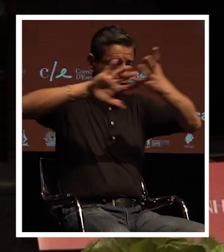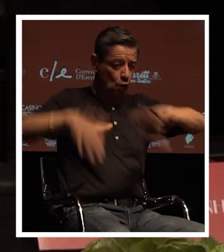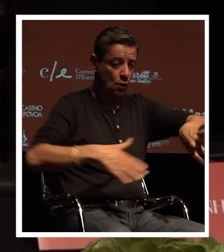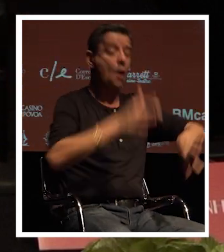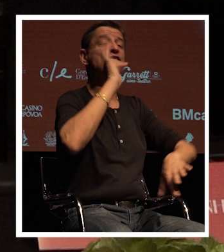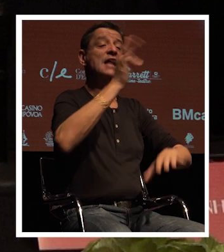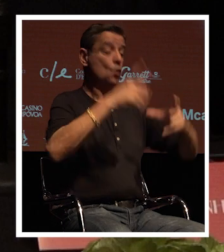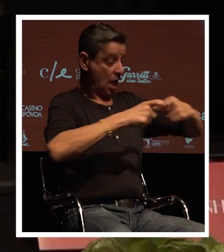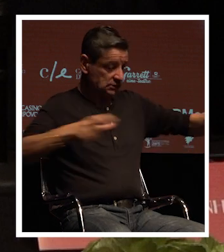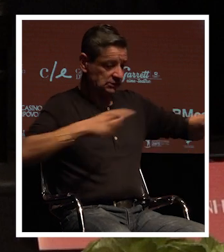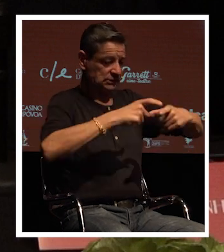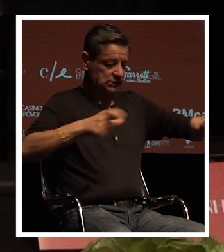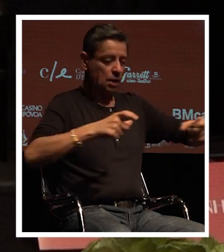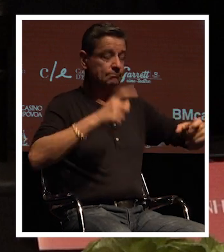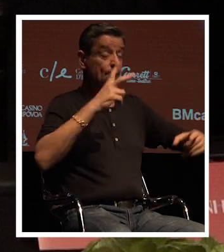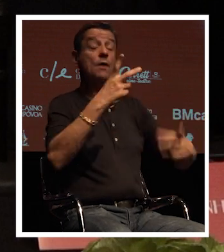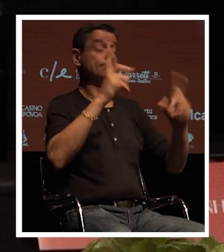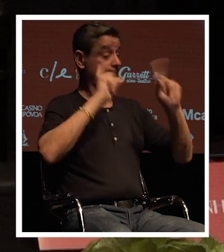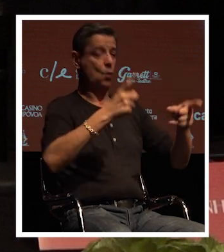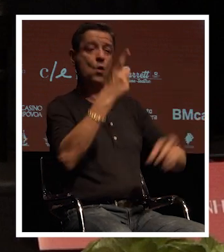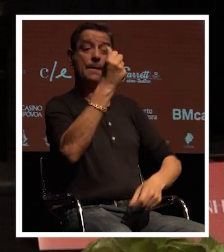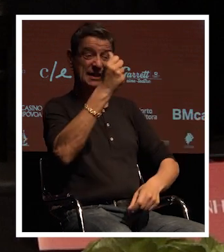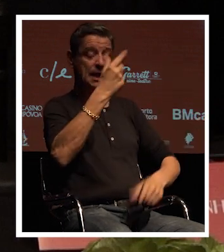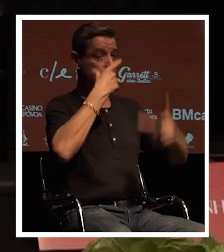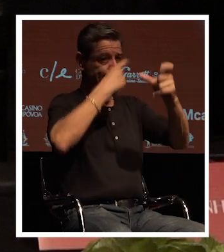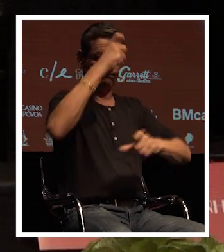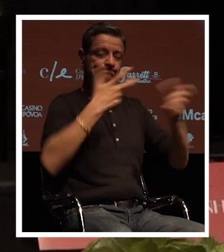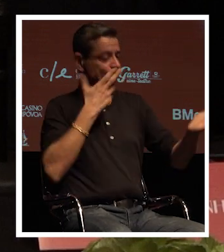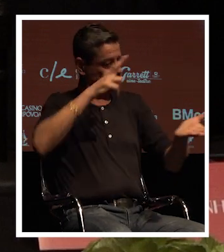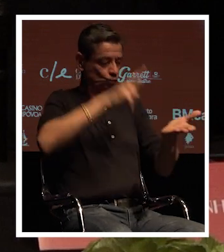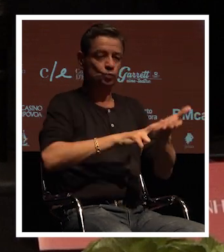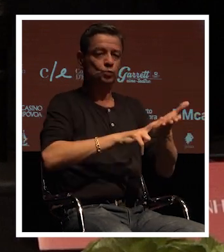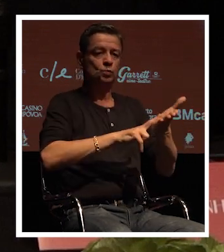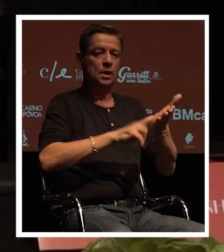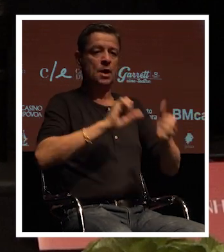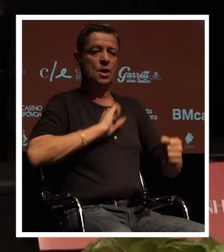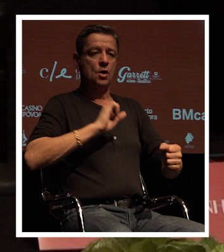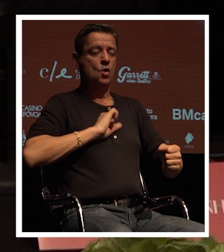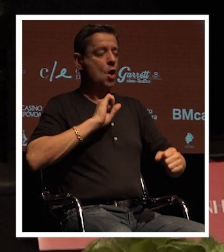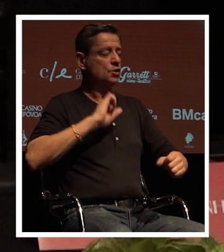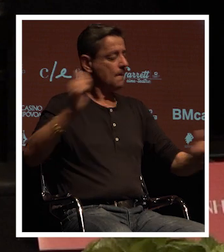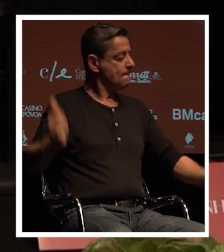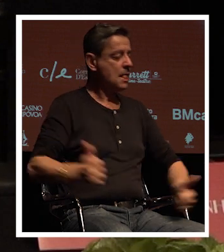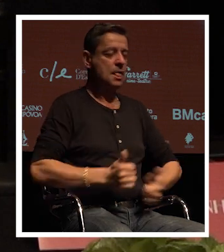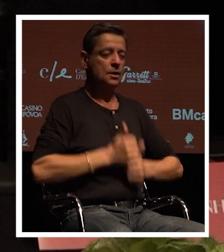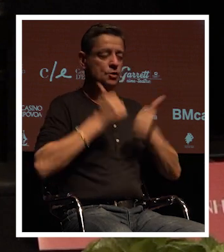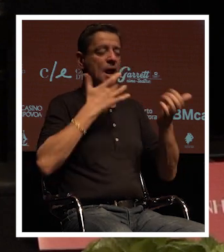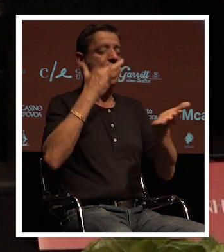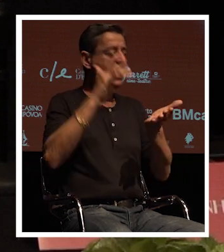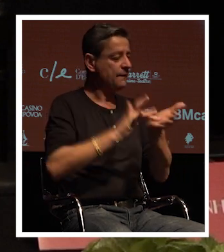faturação o verdadeiro capital é o capital humano sejamos as nossas melhores versões